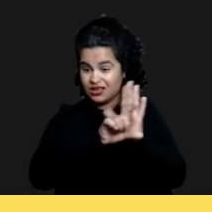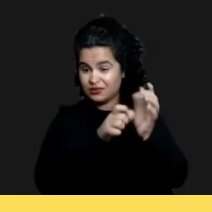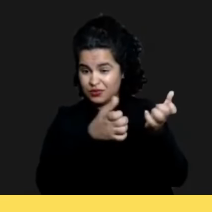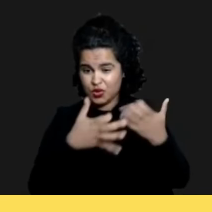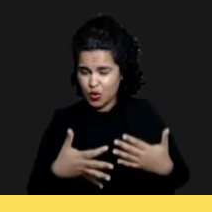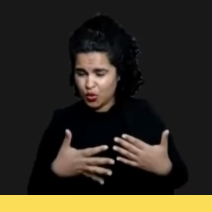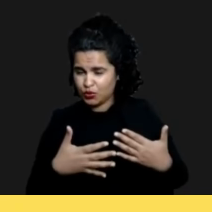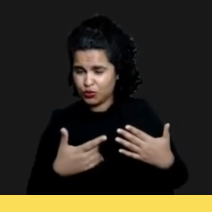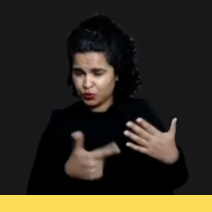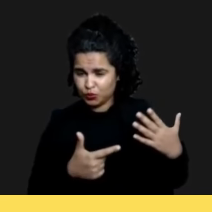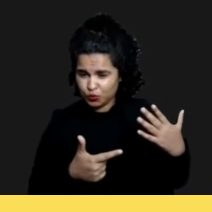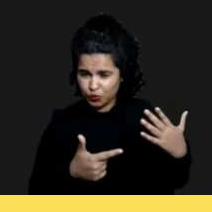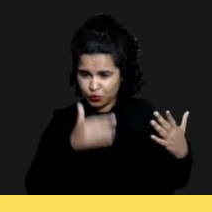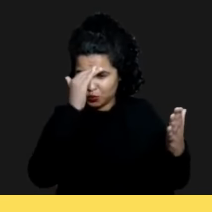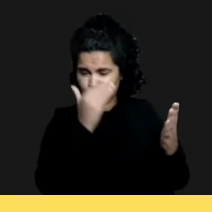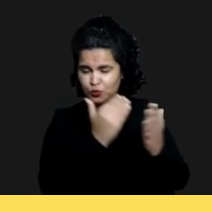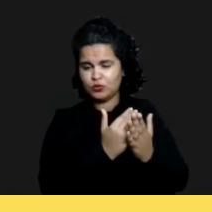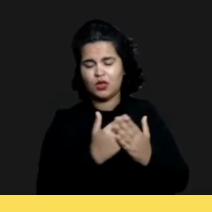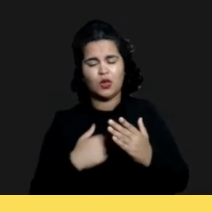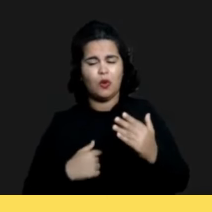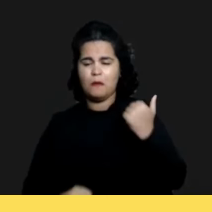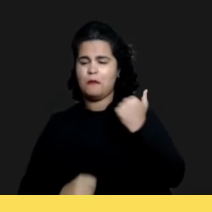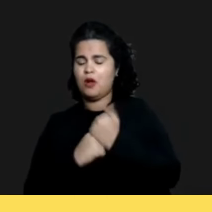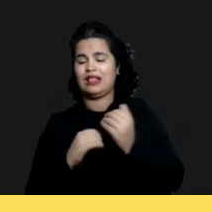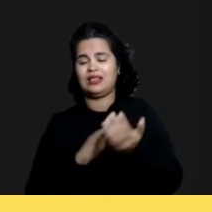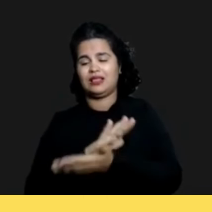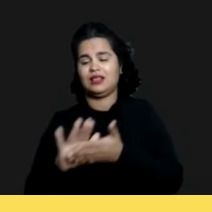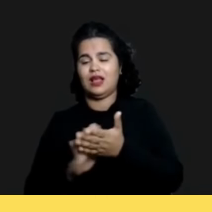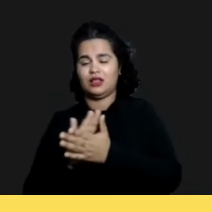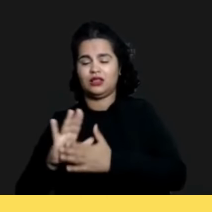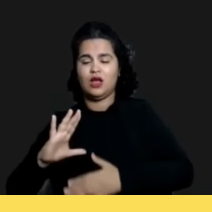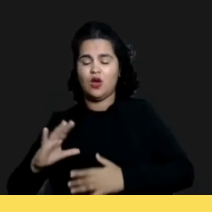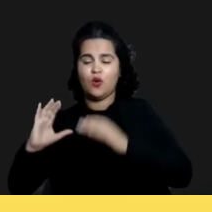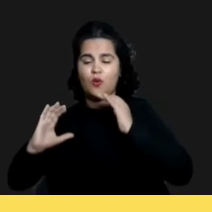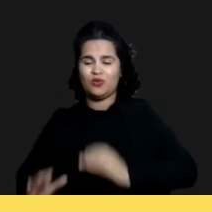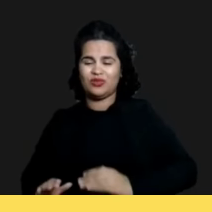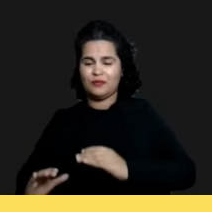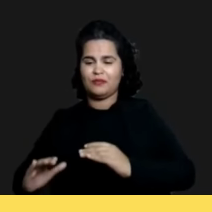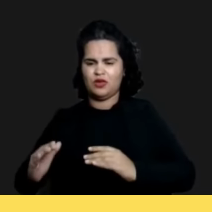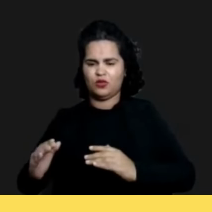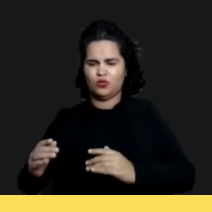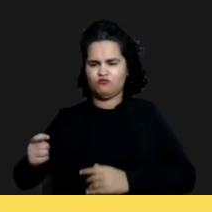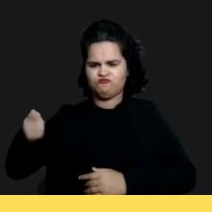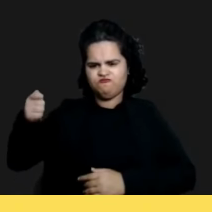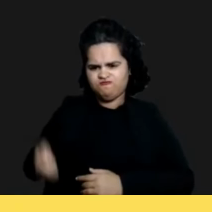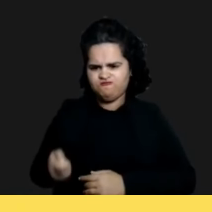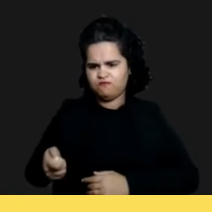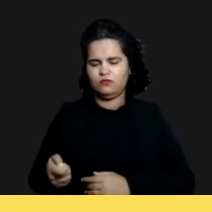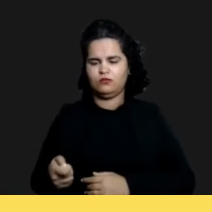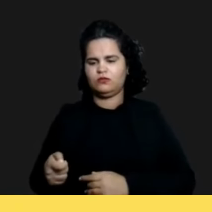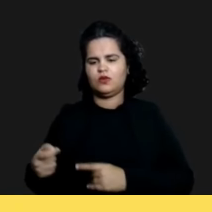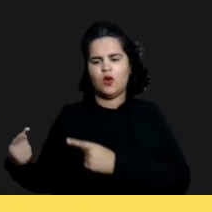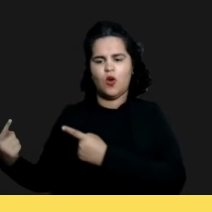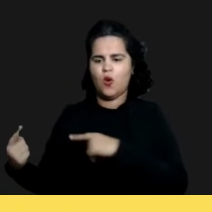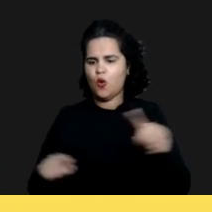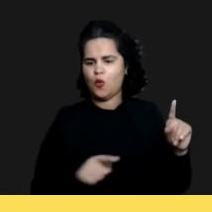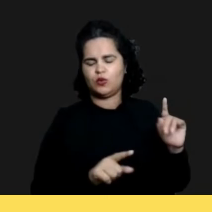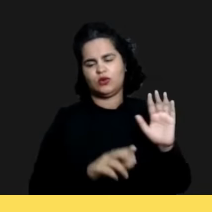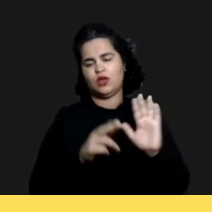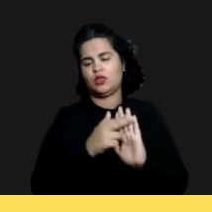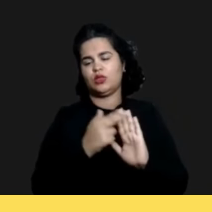apoiarei nenhum ato praticado por qualquer autoridade que agrida as